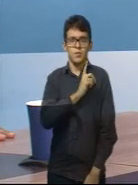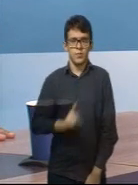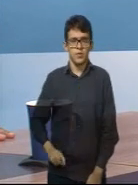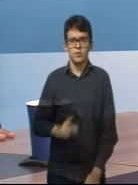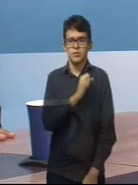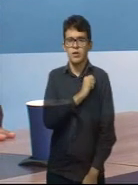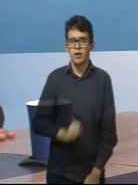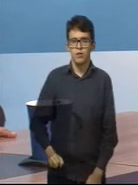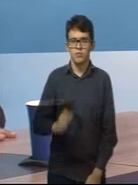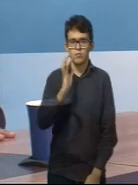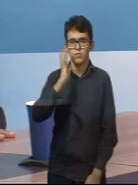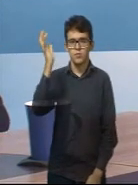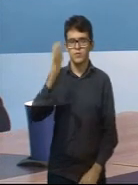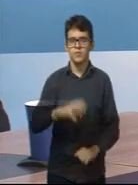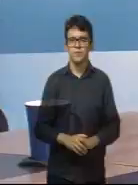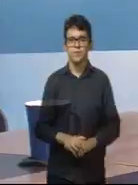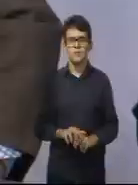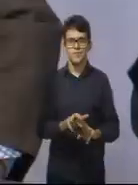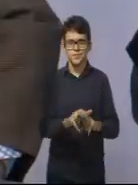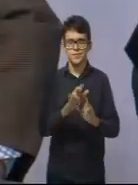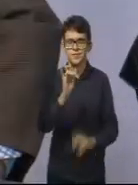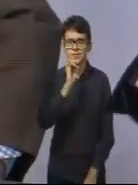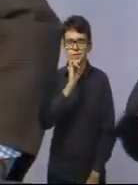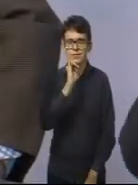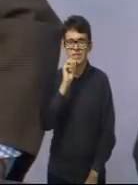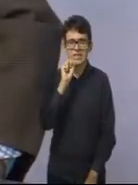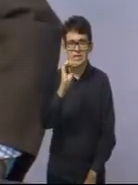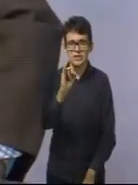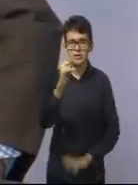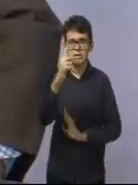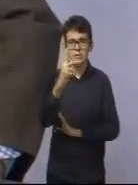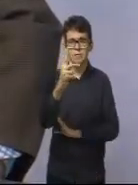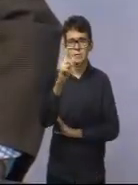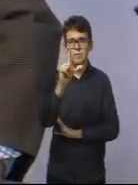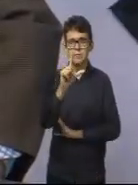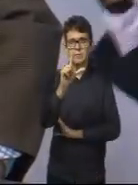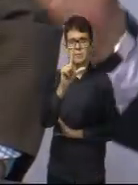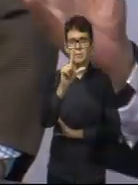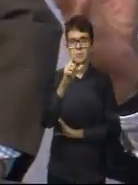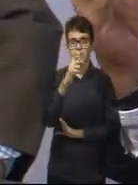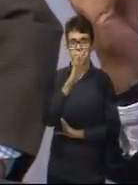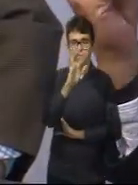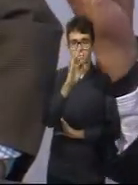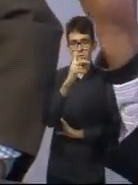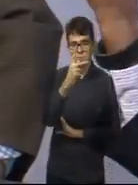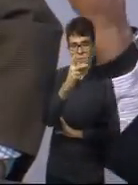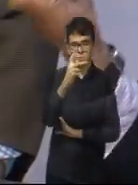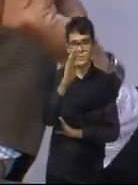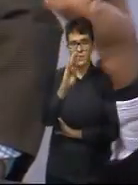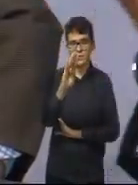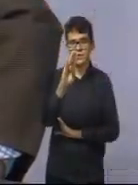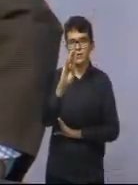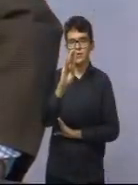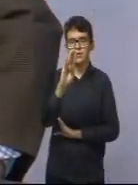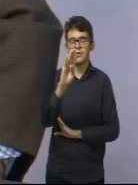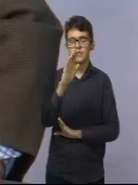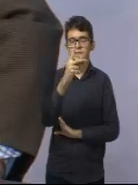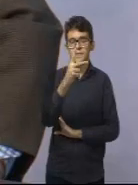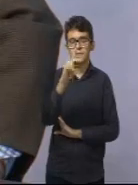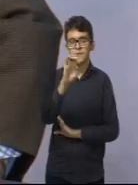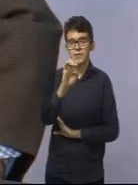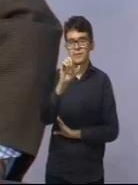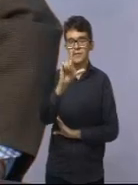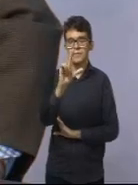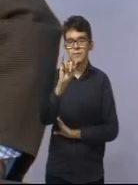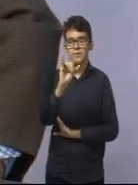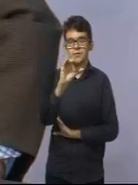que é, digamos, o plebiscito, é o referendo, que esses não chegam a responder